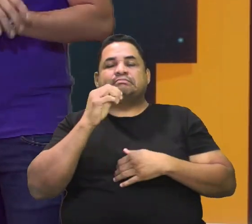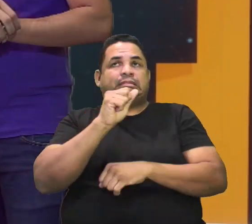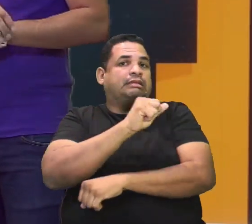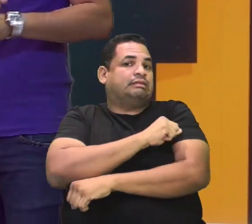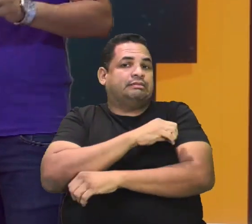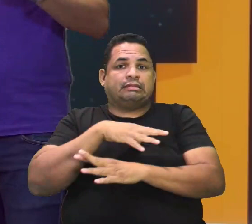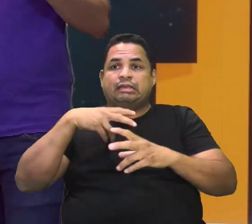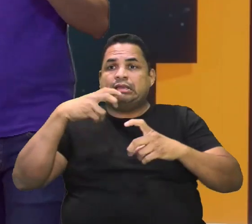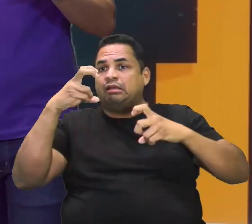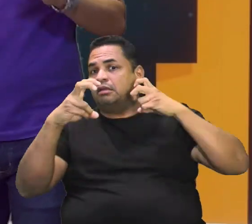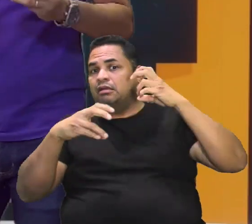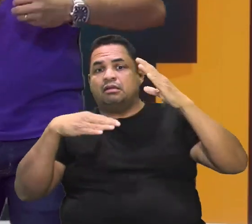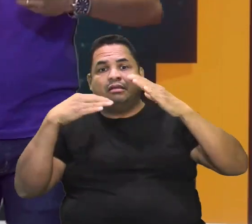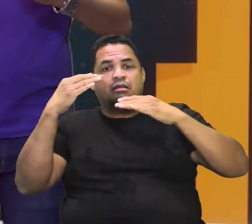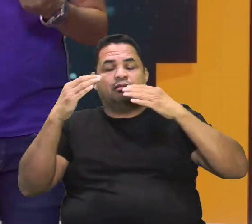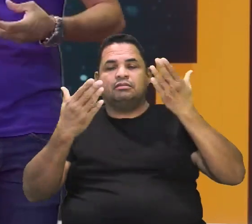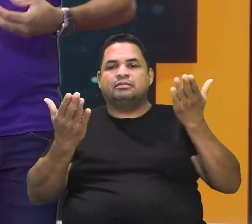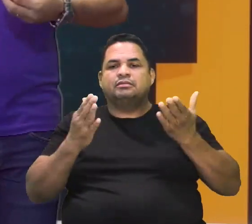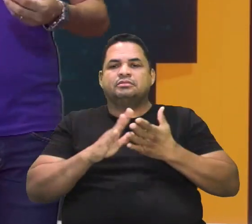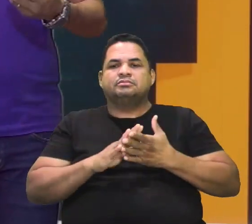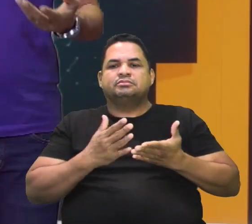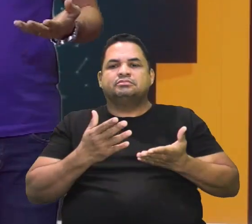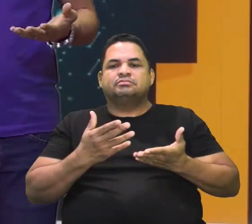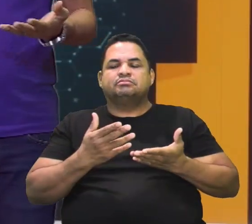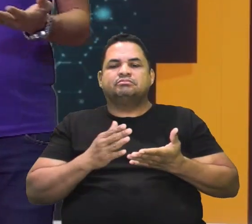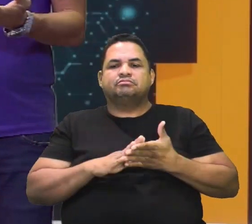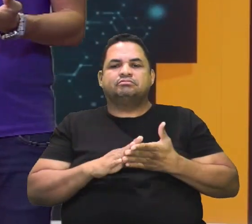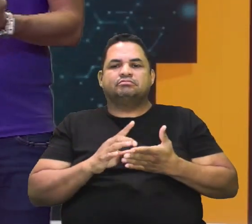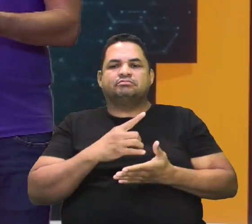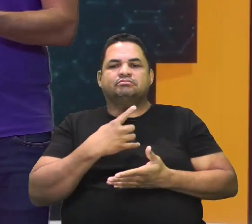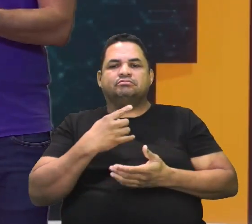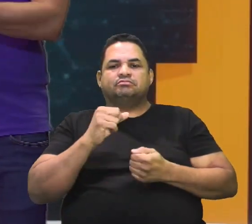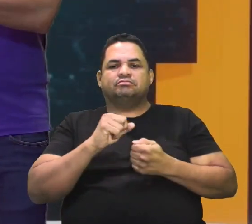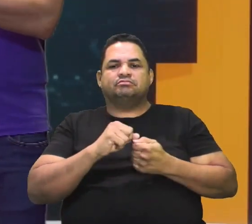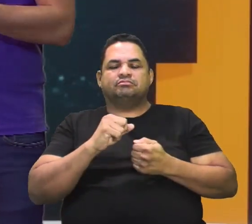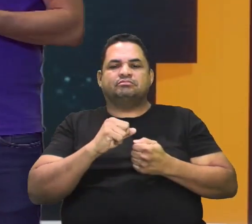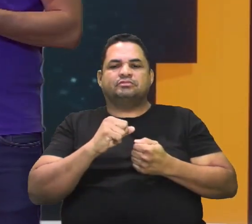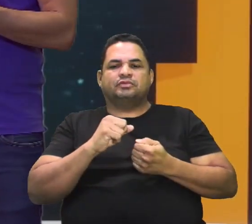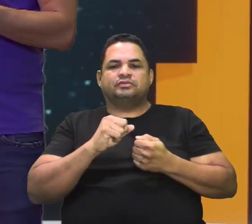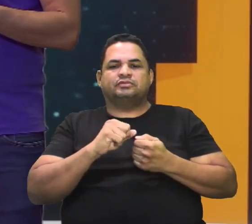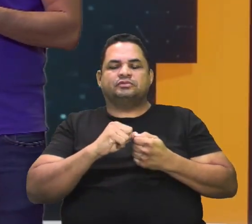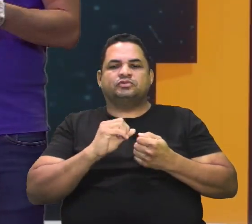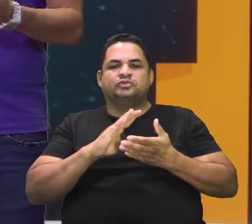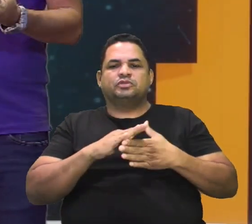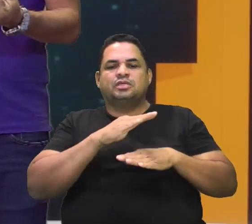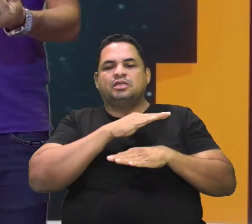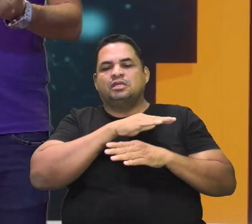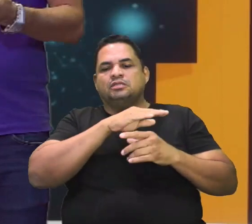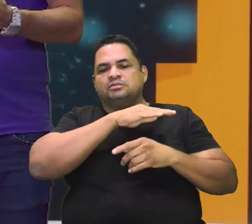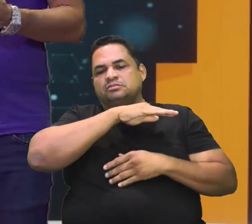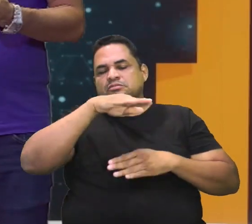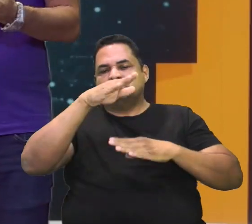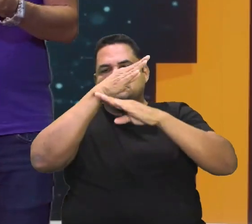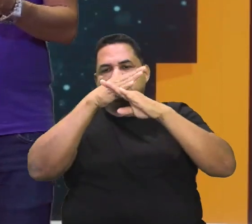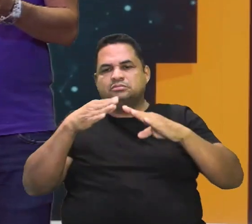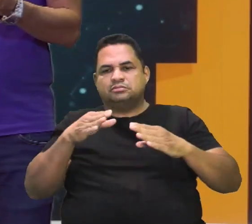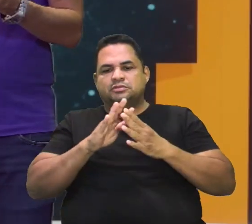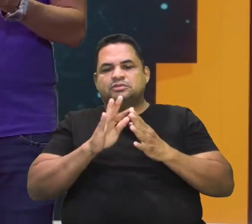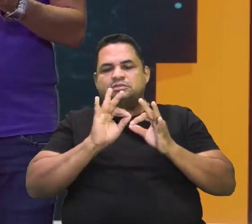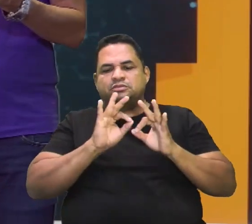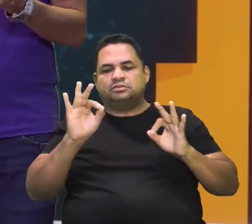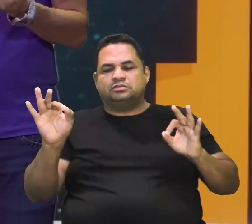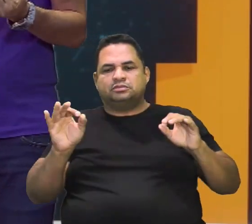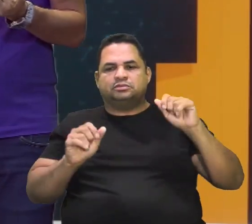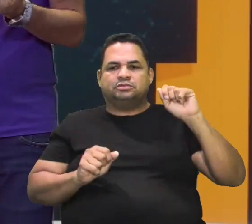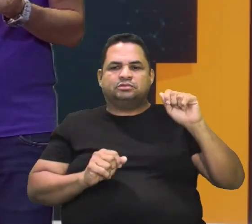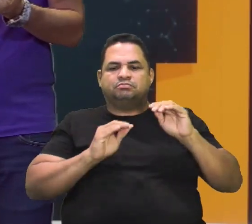fica meio desnorteado. Nós não fizemos nada de diferente. Nós pegamos a ideia de retas perpendiculares, nós pegamos a ideia de